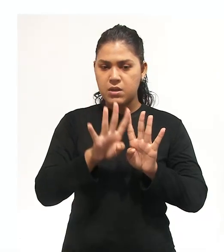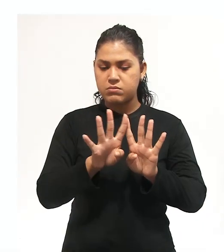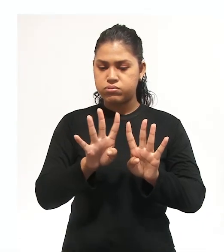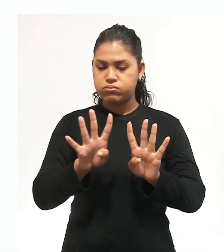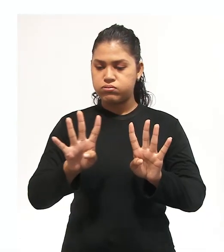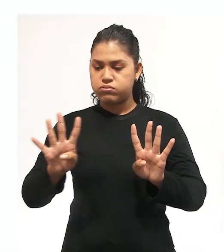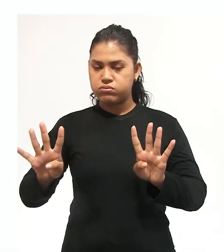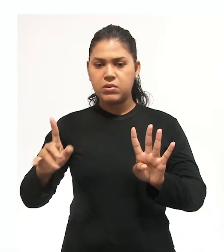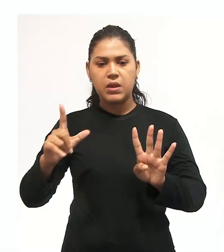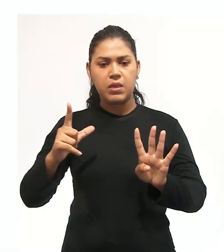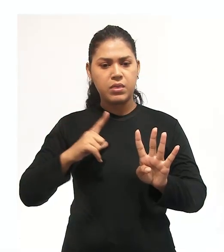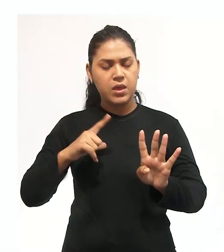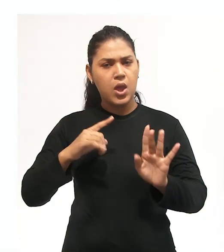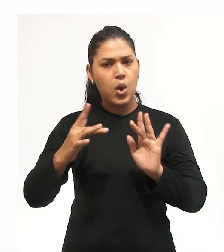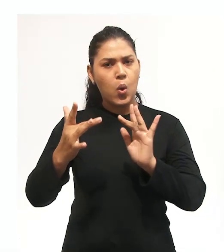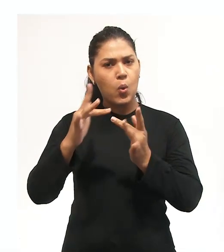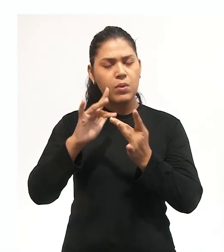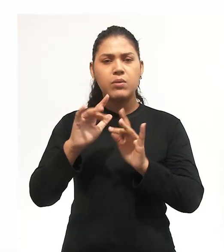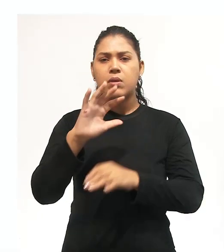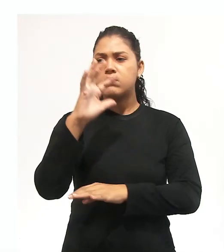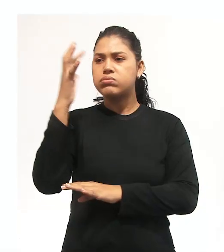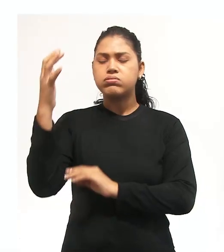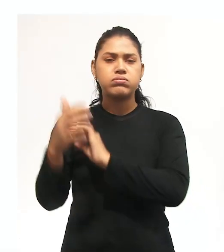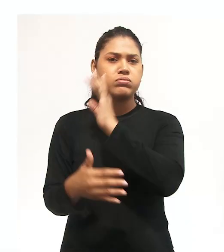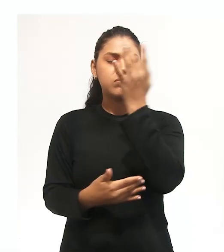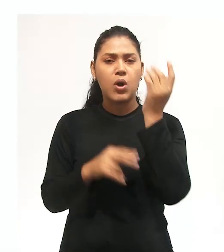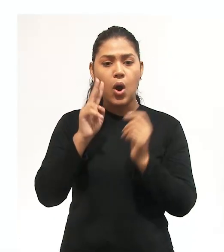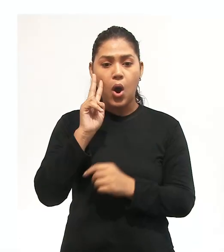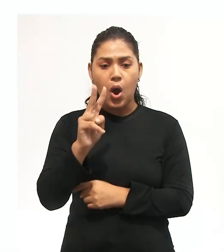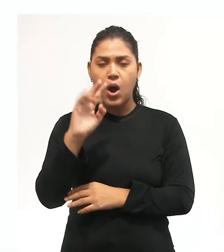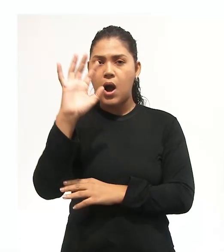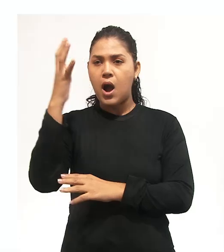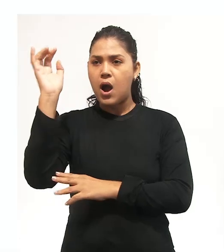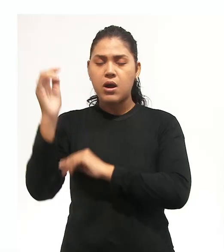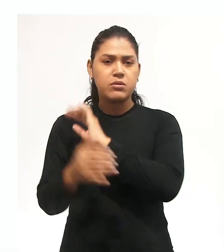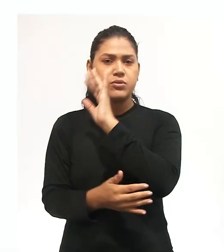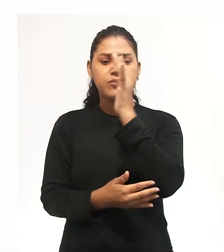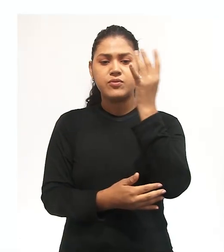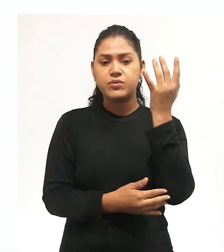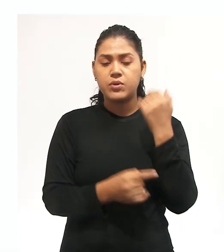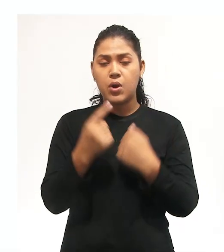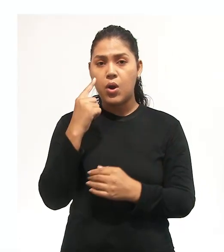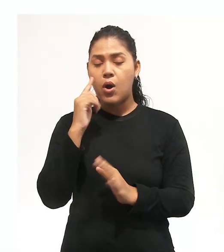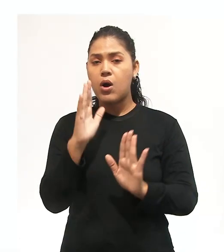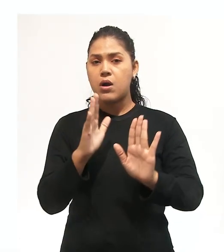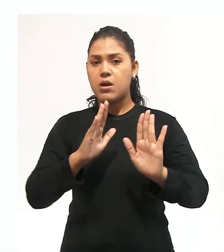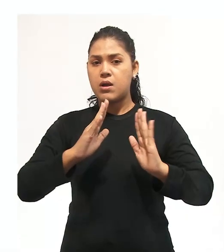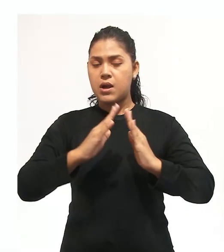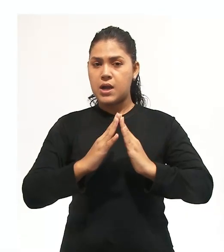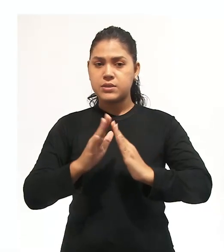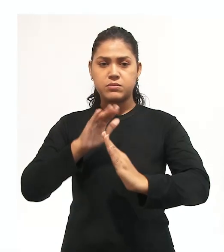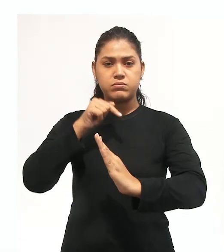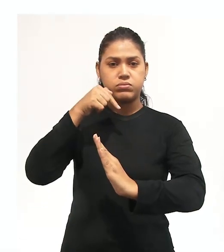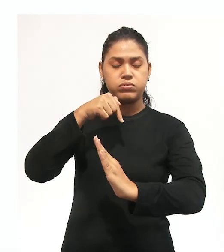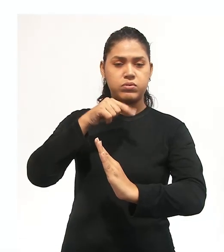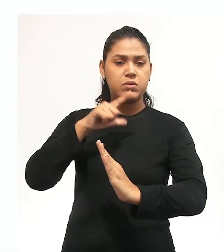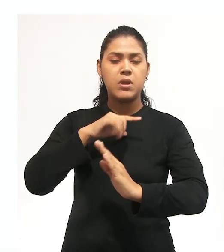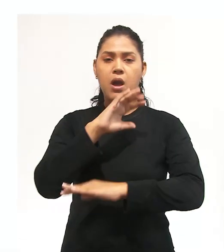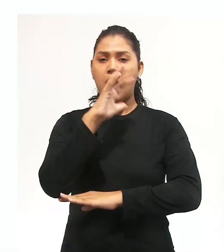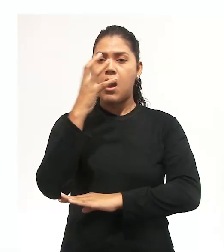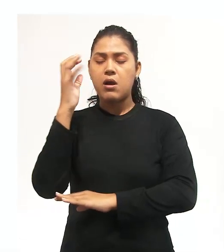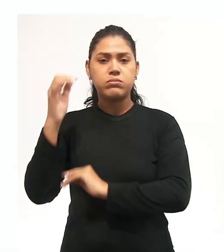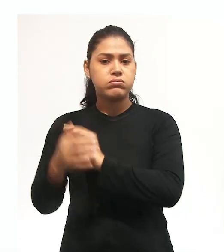você percebe que tem muito contato ali com a natureza. Aqui tem a presença da grama, mas aqui ao fundo nós